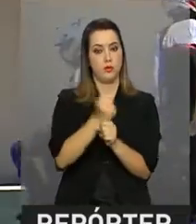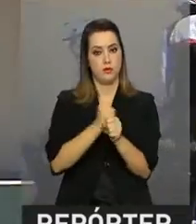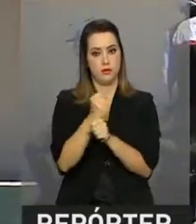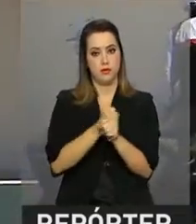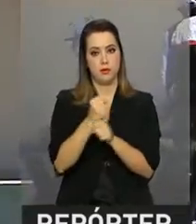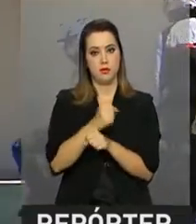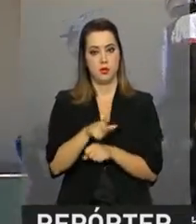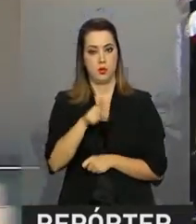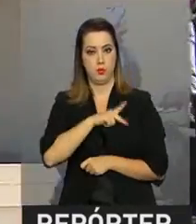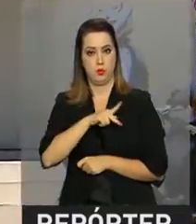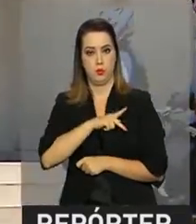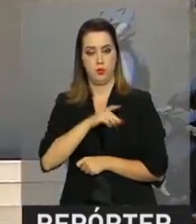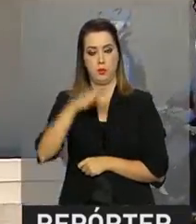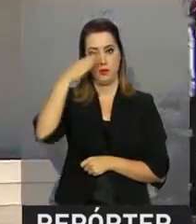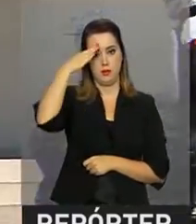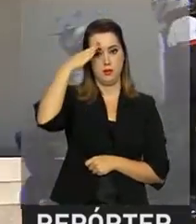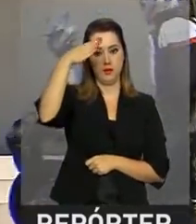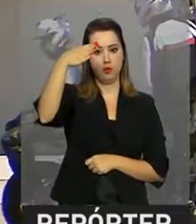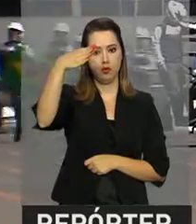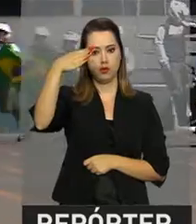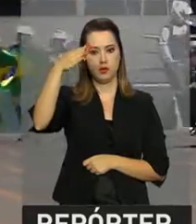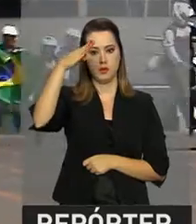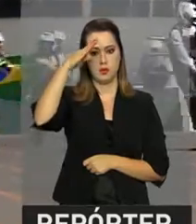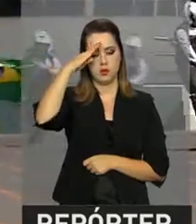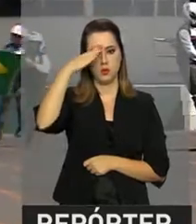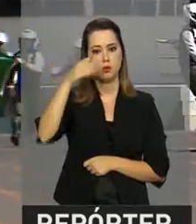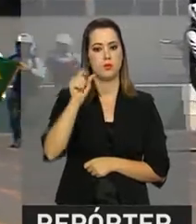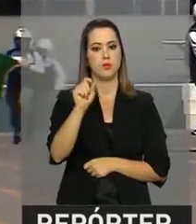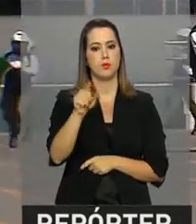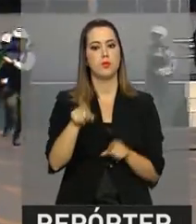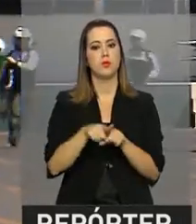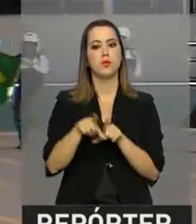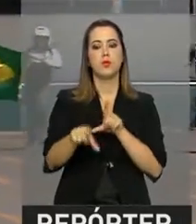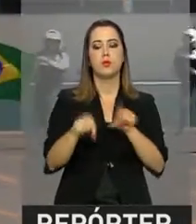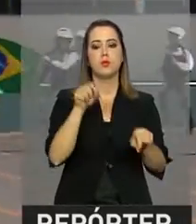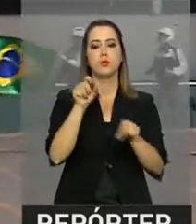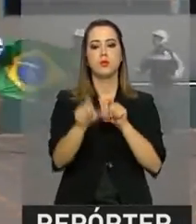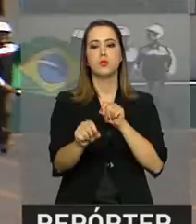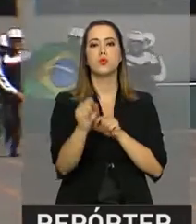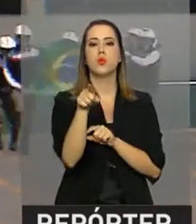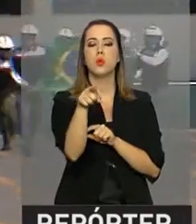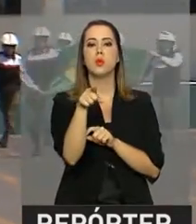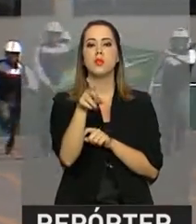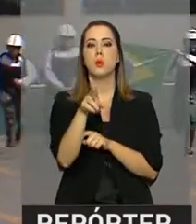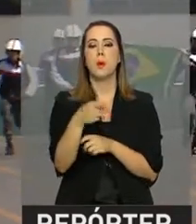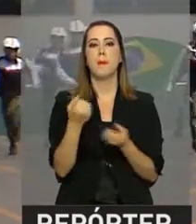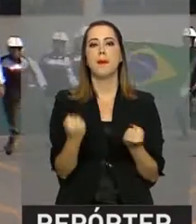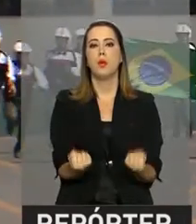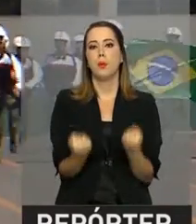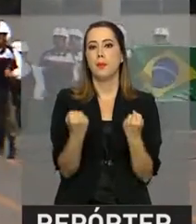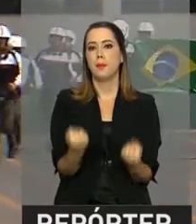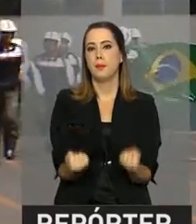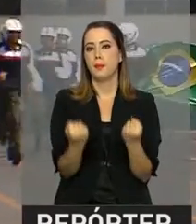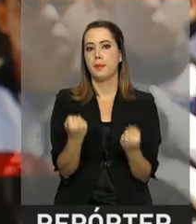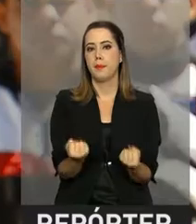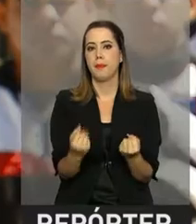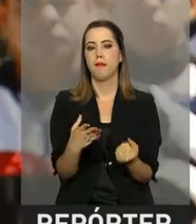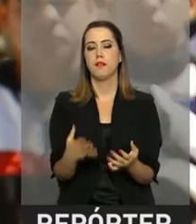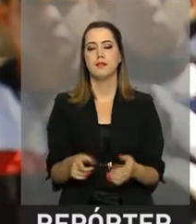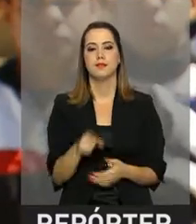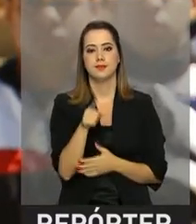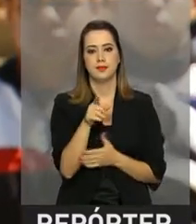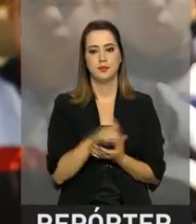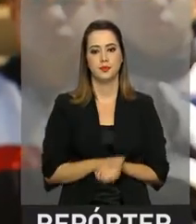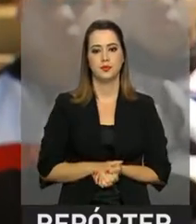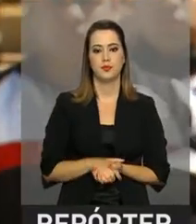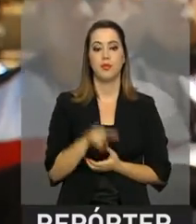do Exército e foram selecionados basicamente pelo seu peso. Então eles são os mais leves, né?